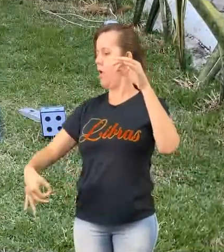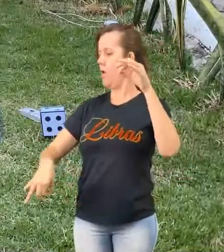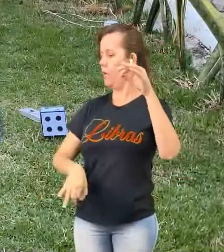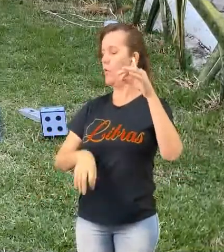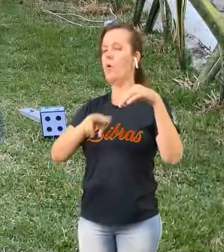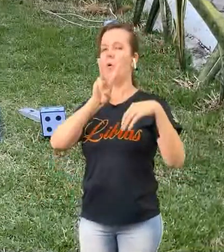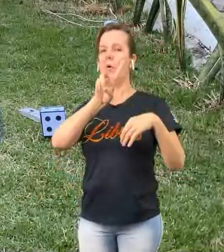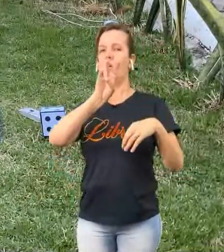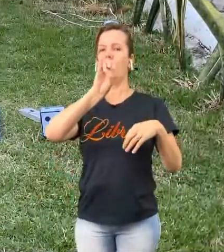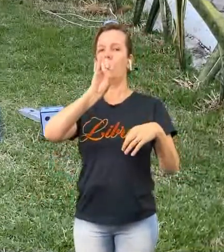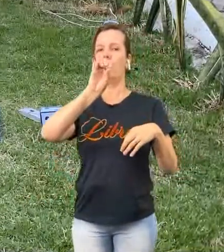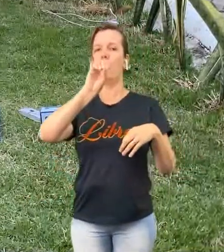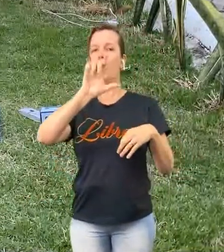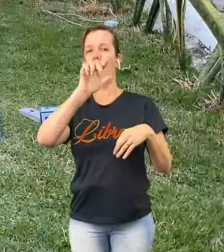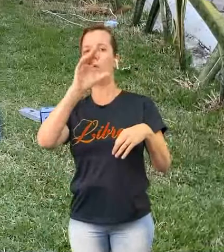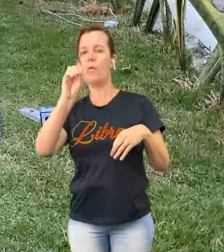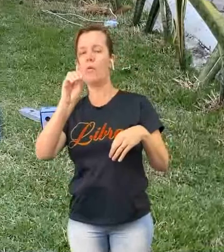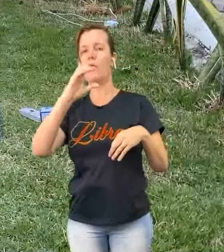violoncelo. Vi o quê?